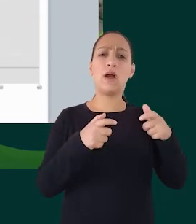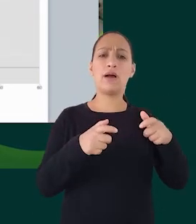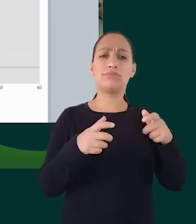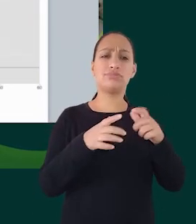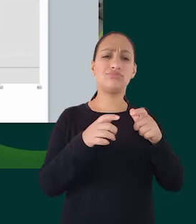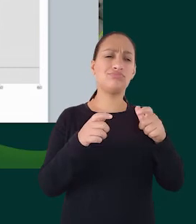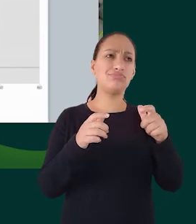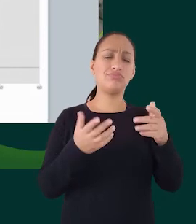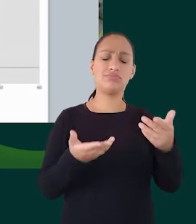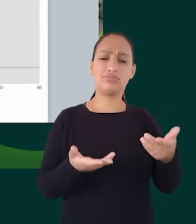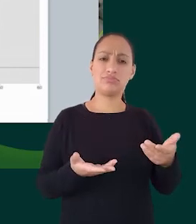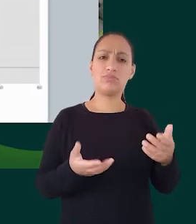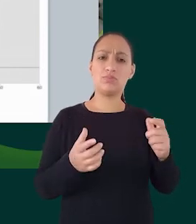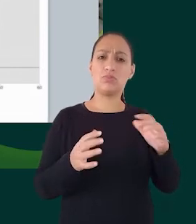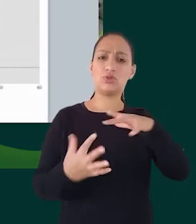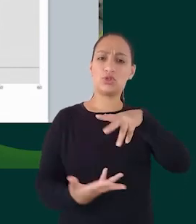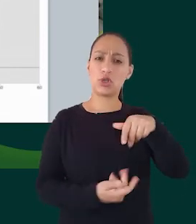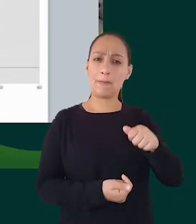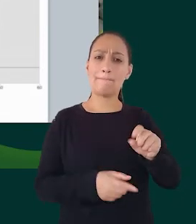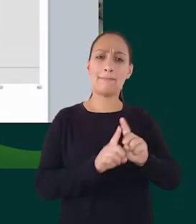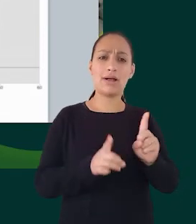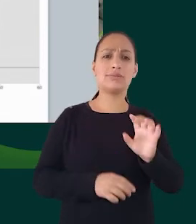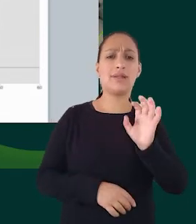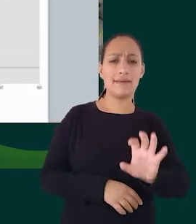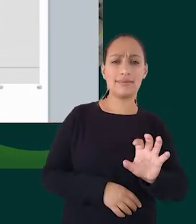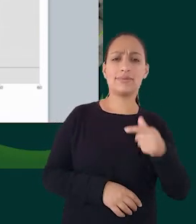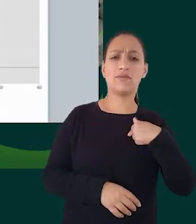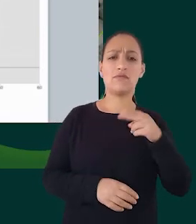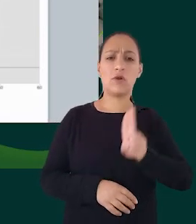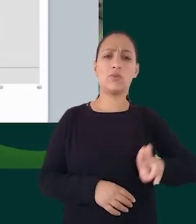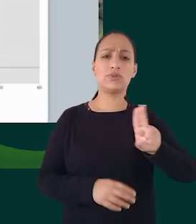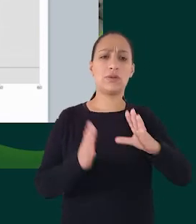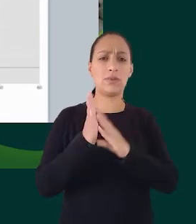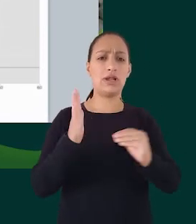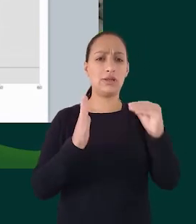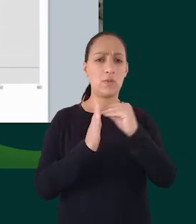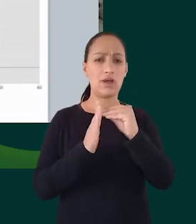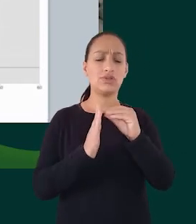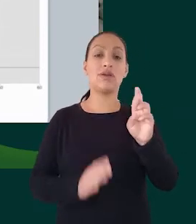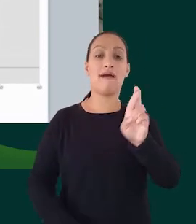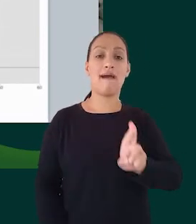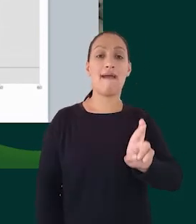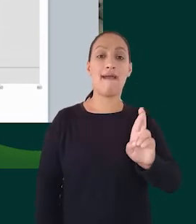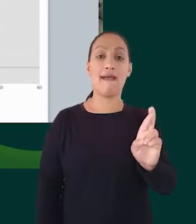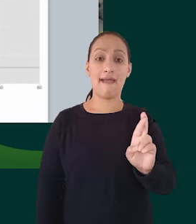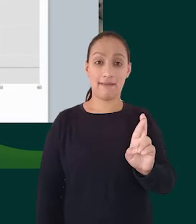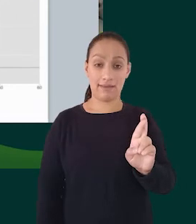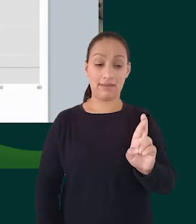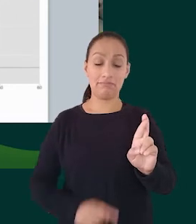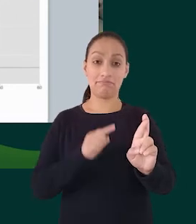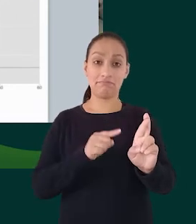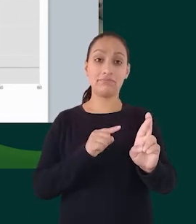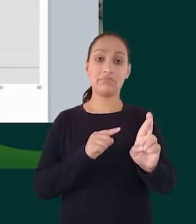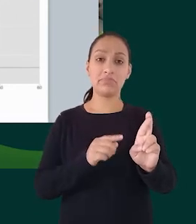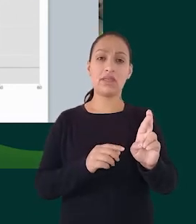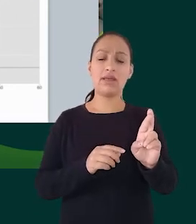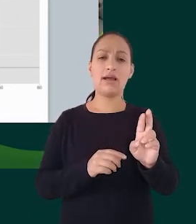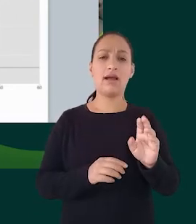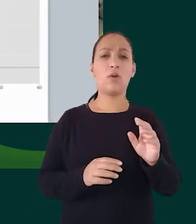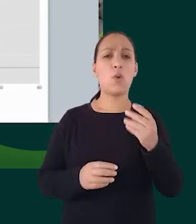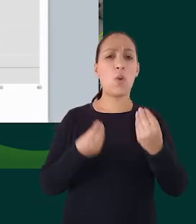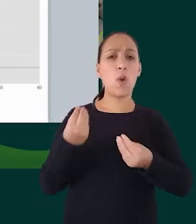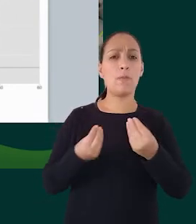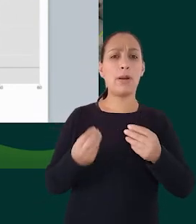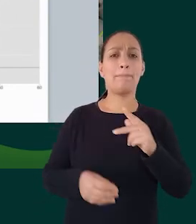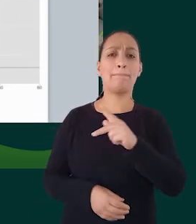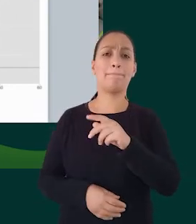Agora, certo? Para isso, eu vou usar uma linguagem chamada linguagem R. A linguagem R, assim como a linguagem